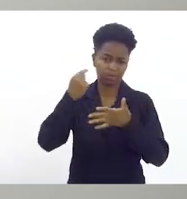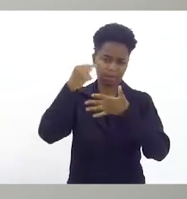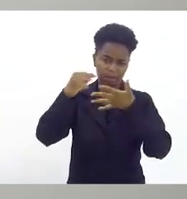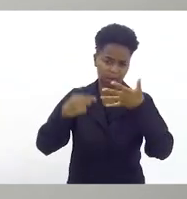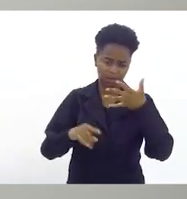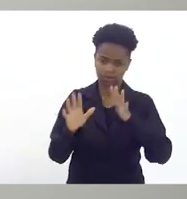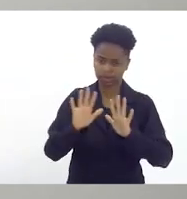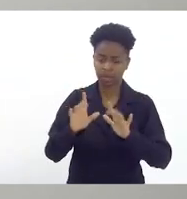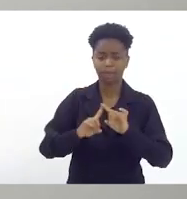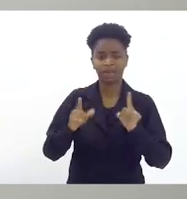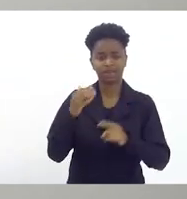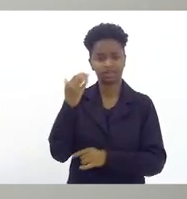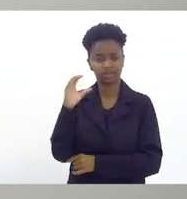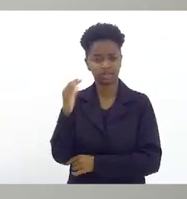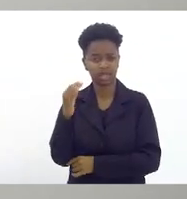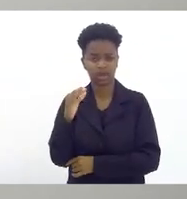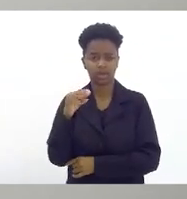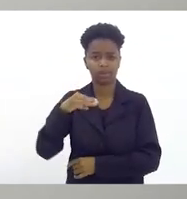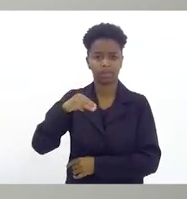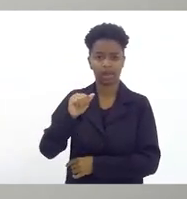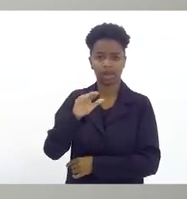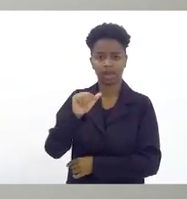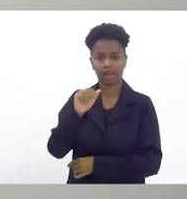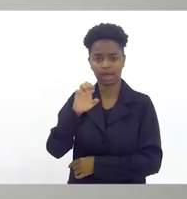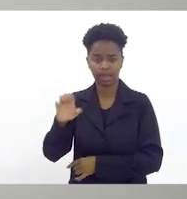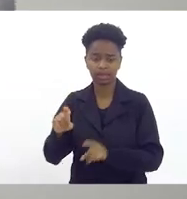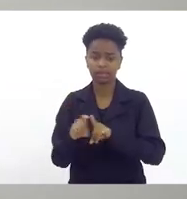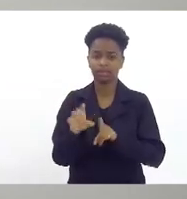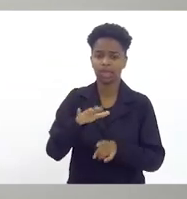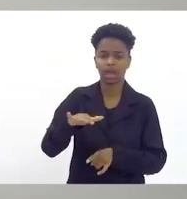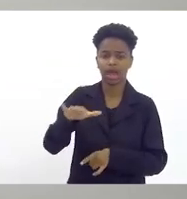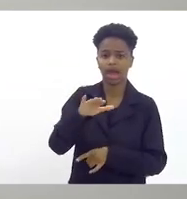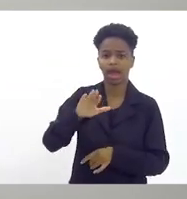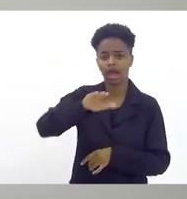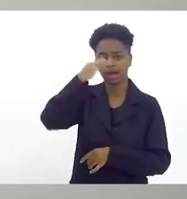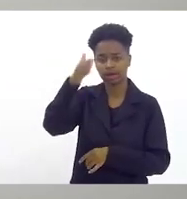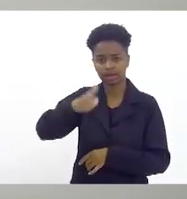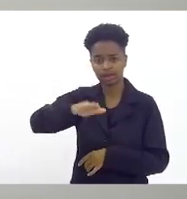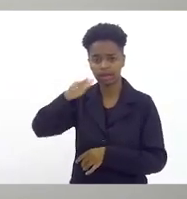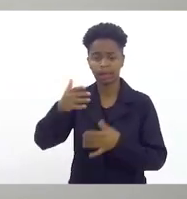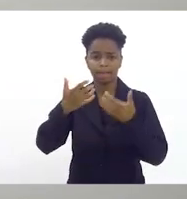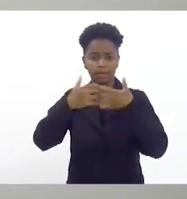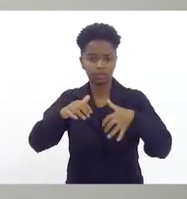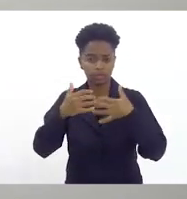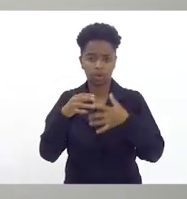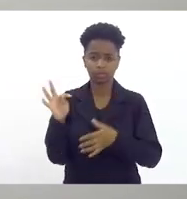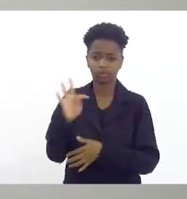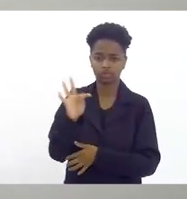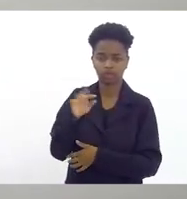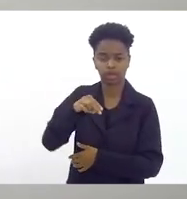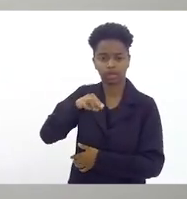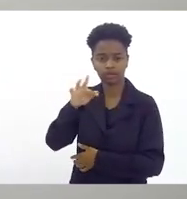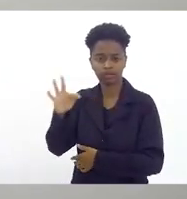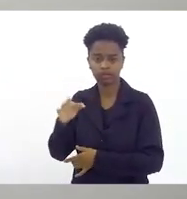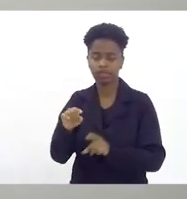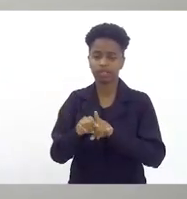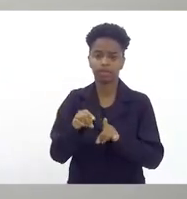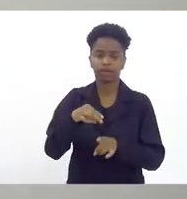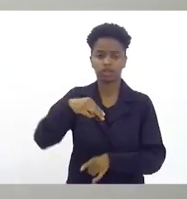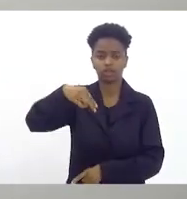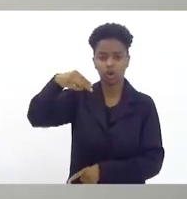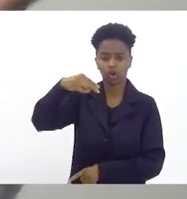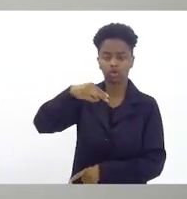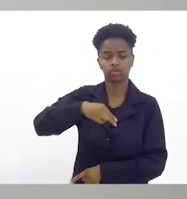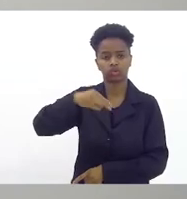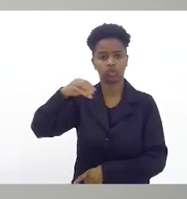mas Niterói Macaé a região serrana Petrópolis Friburgo Norte Noroeste Fluminense